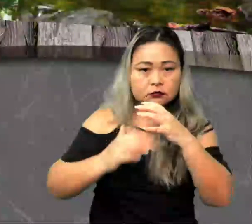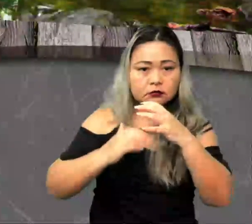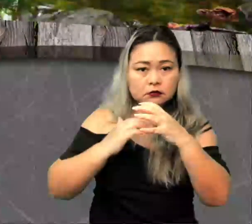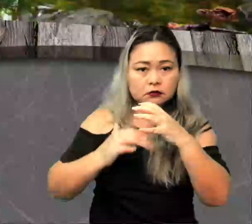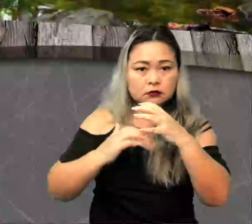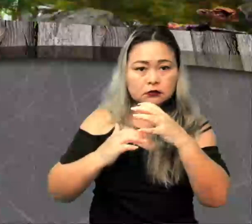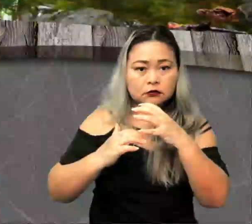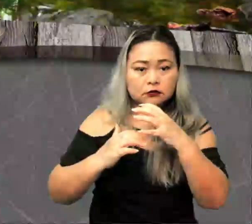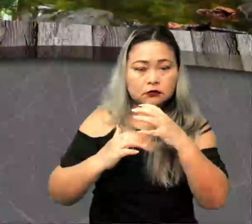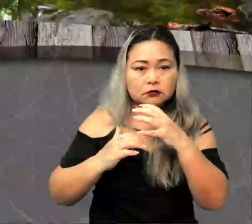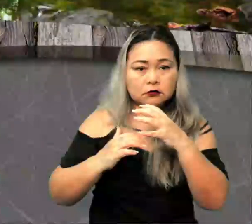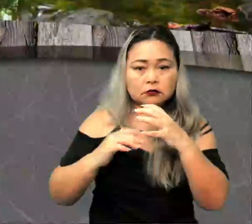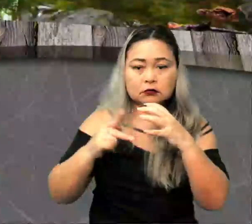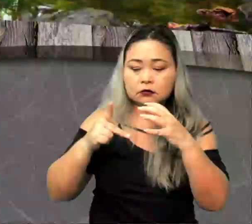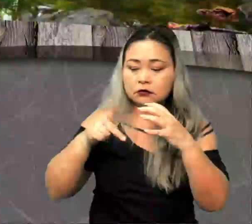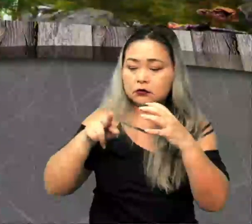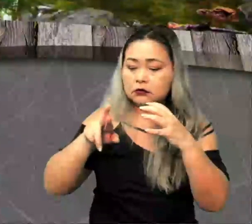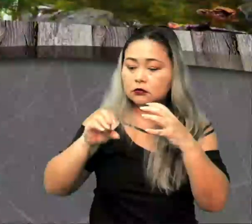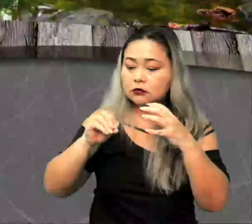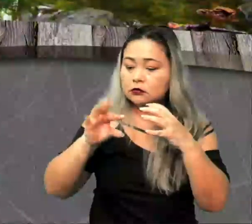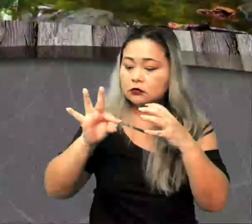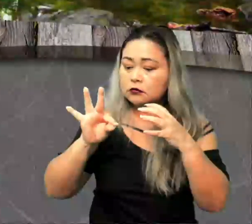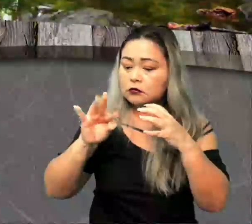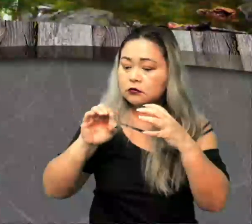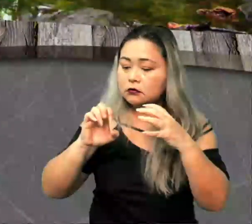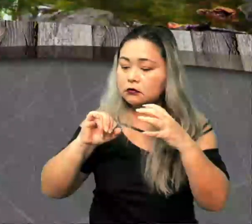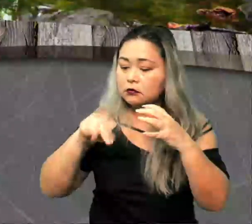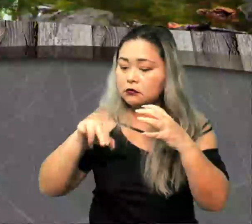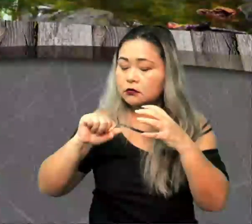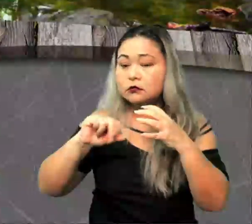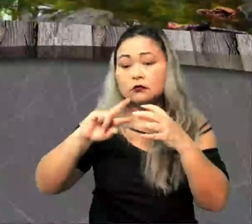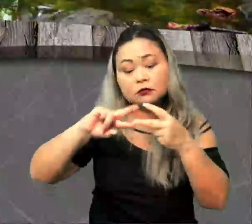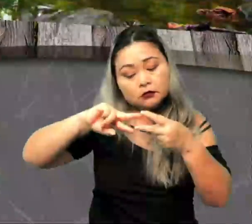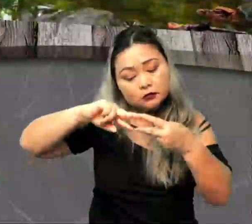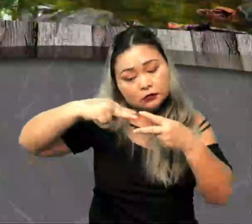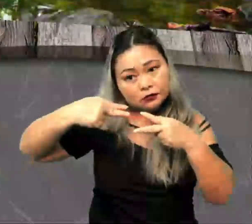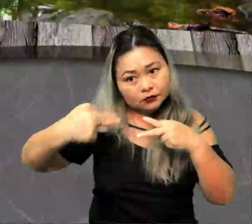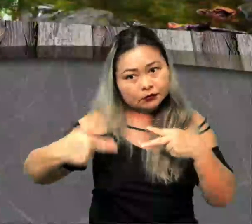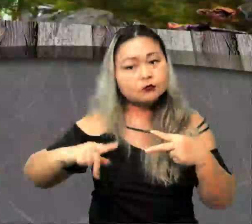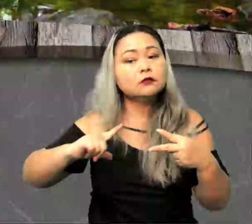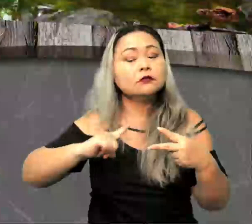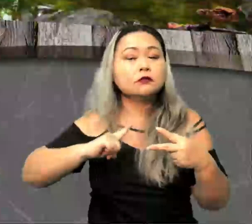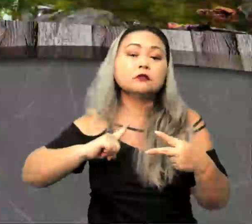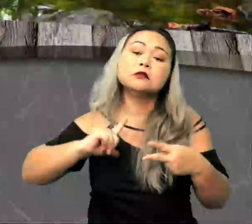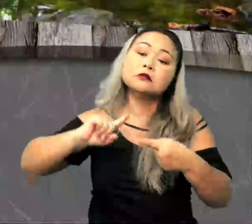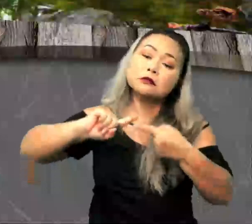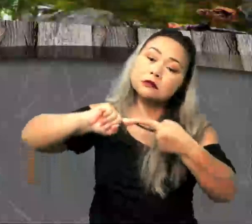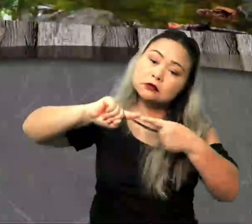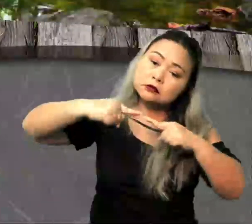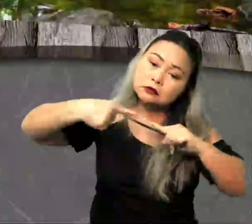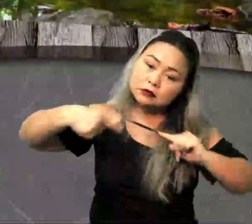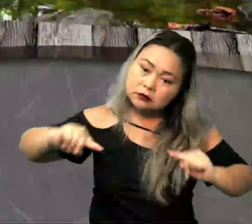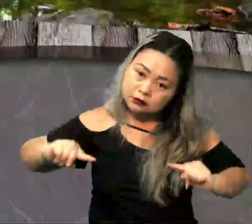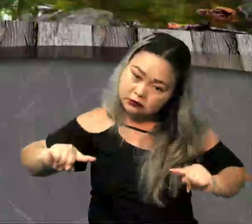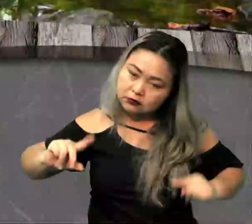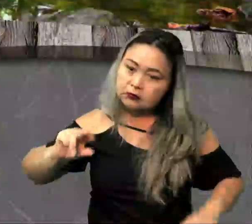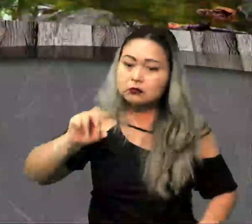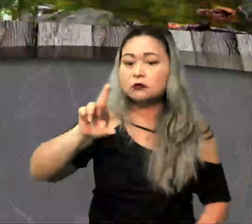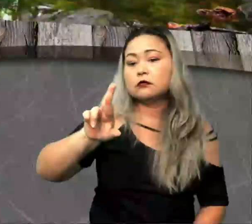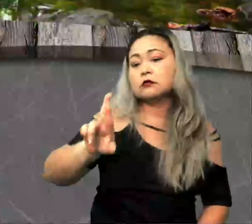capsídeo, dessa cápsula de proteína, nós vamos encontrar o DNA ou o